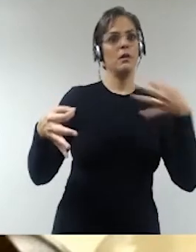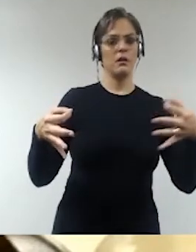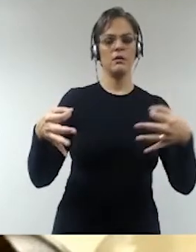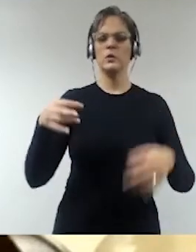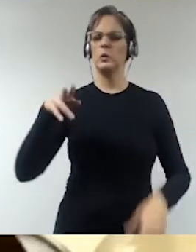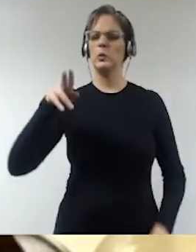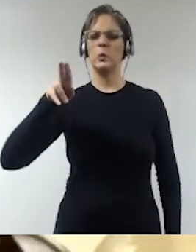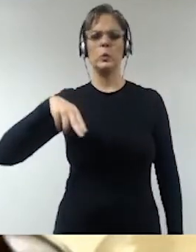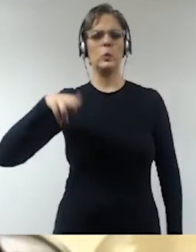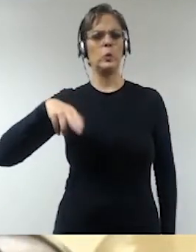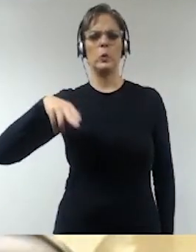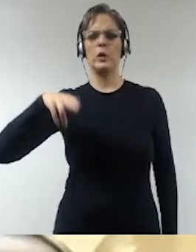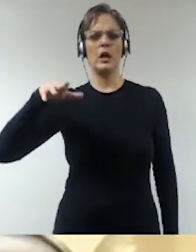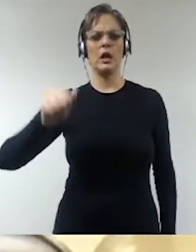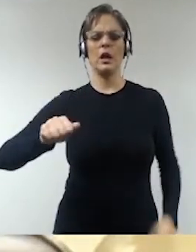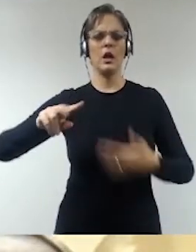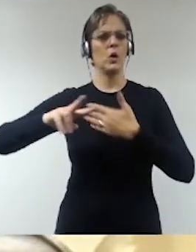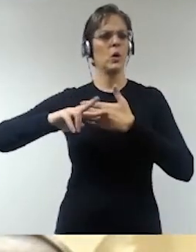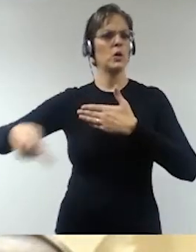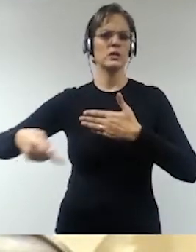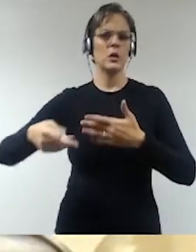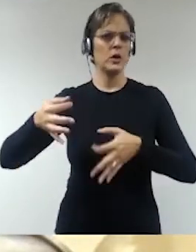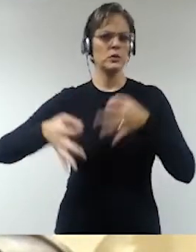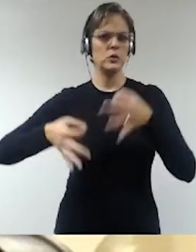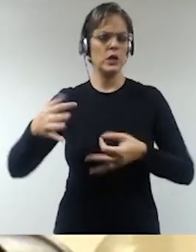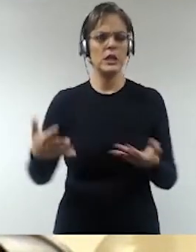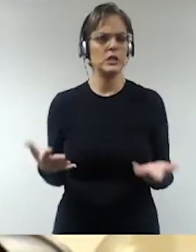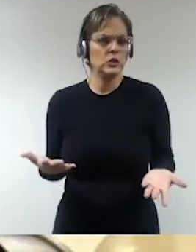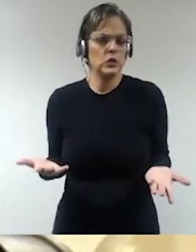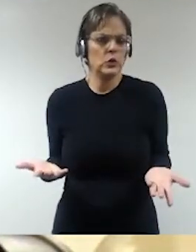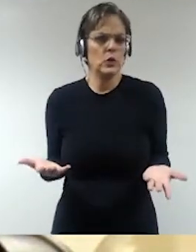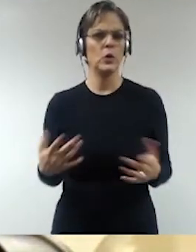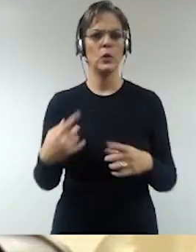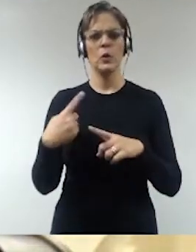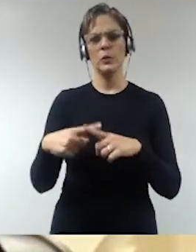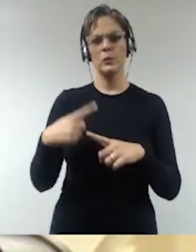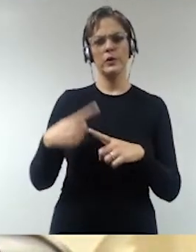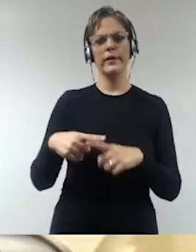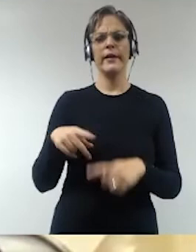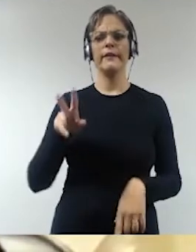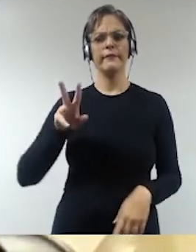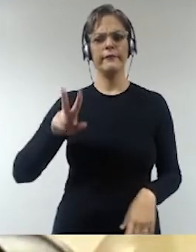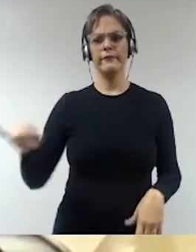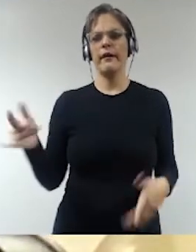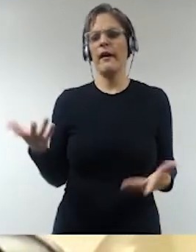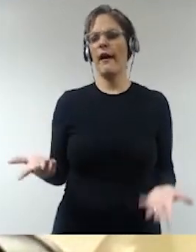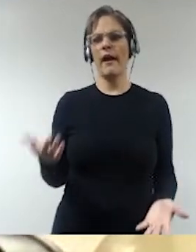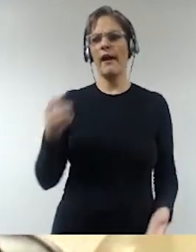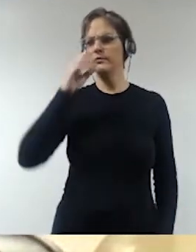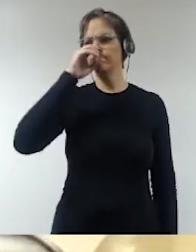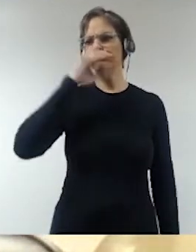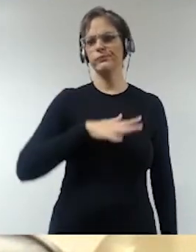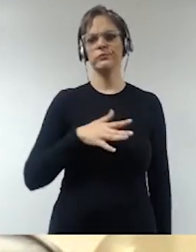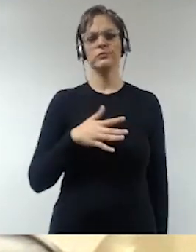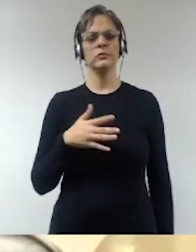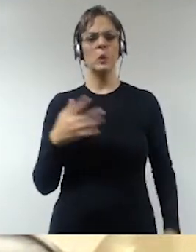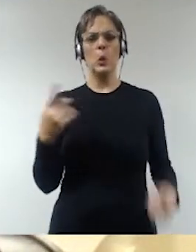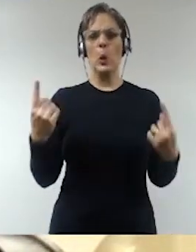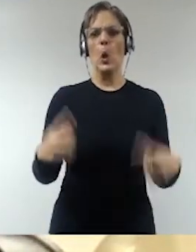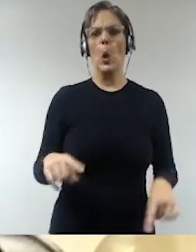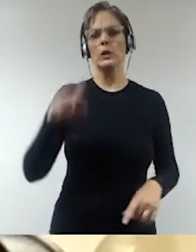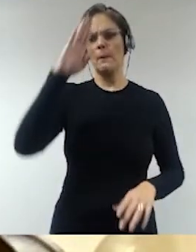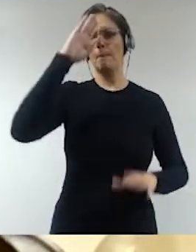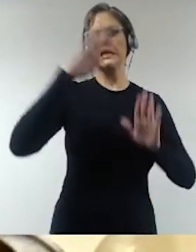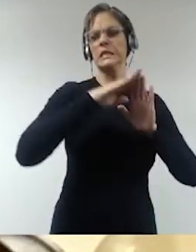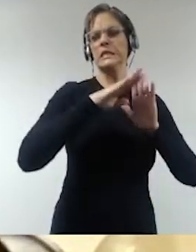poderia aplicar o consequencialismo jurídico, porque ele refletiria uma agressão aos princípios,